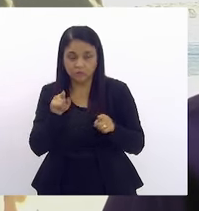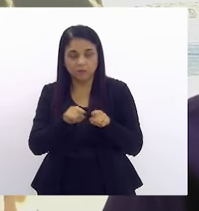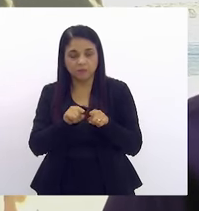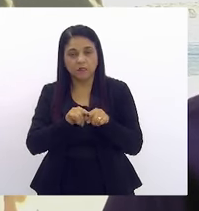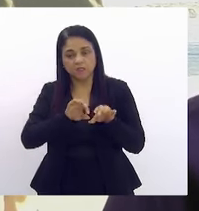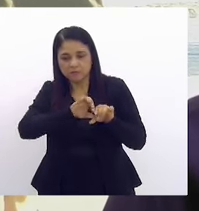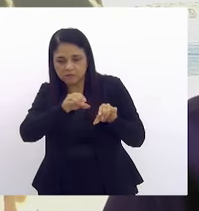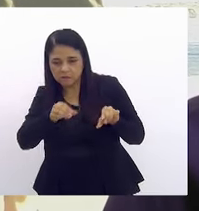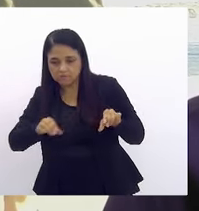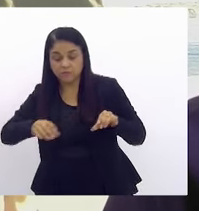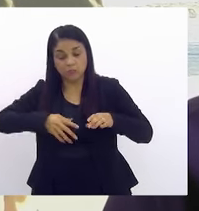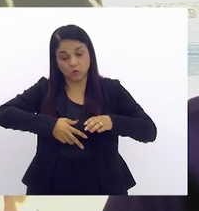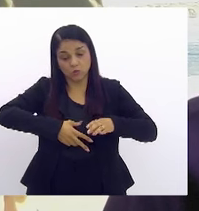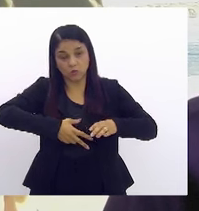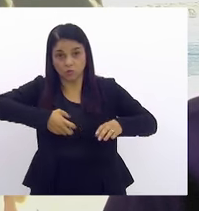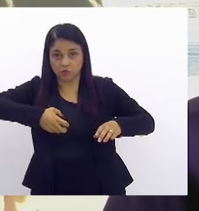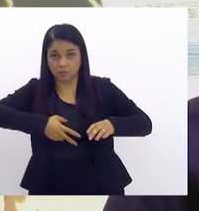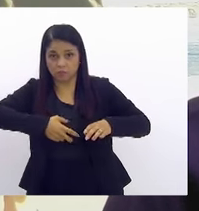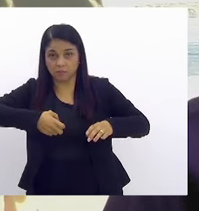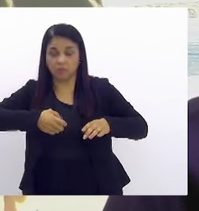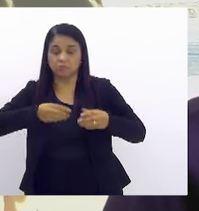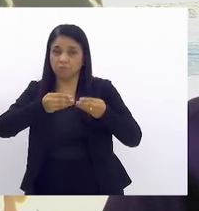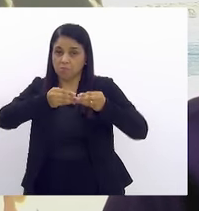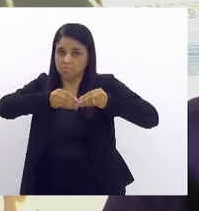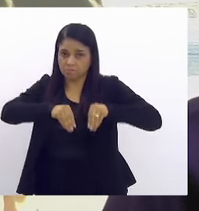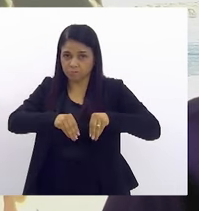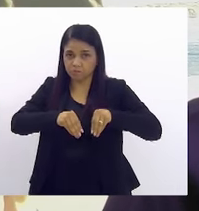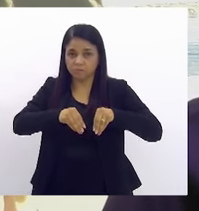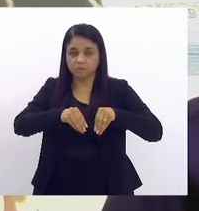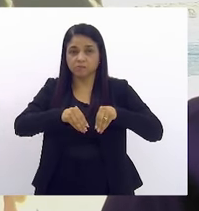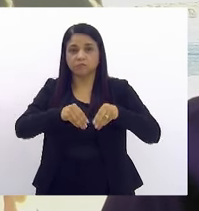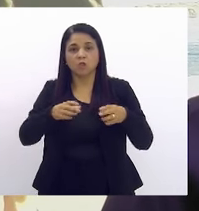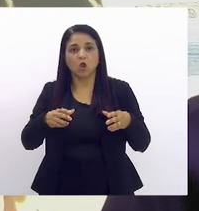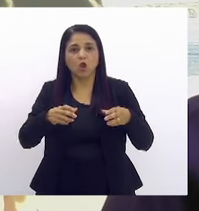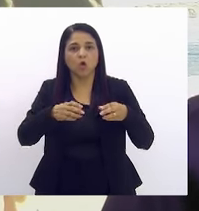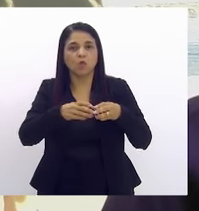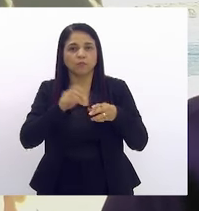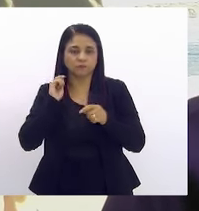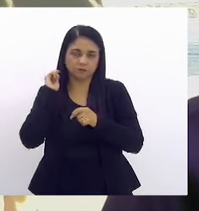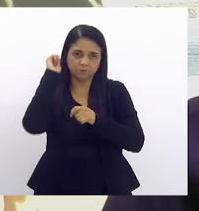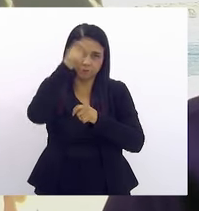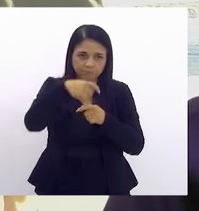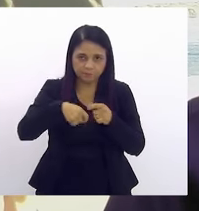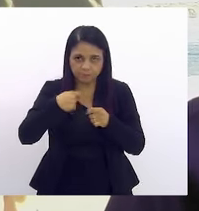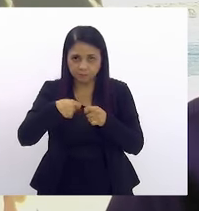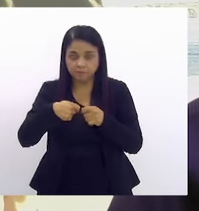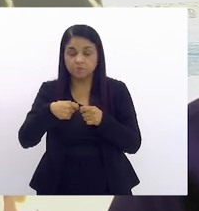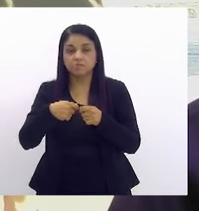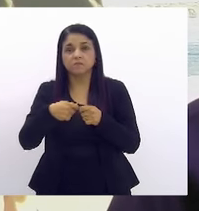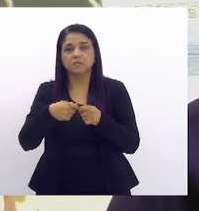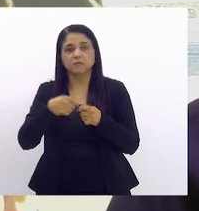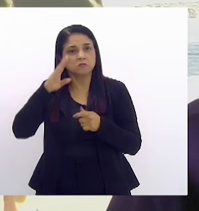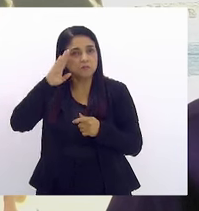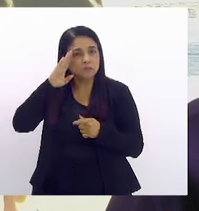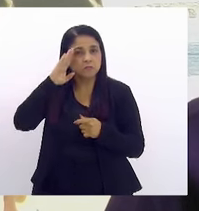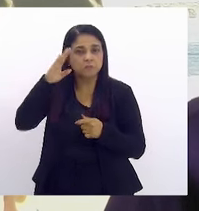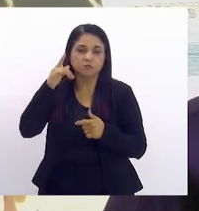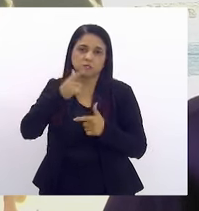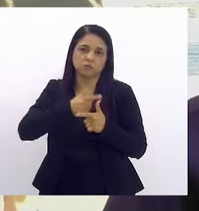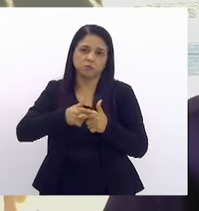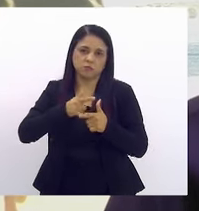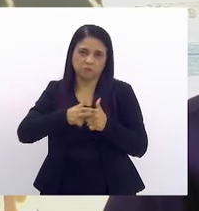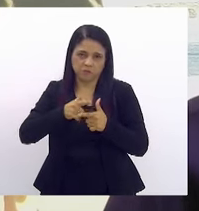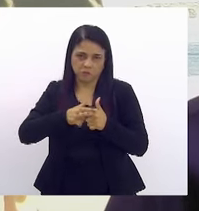o desassoreamento que vem afetando a comunidade pesqueira. Acho que essas são as grandes prioridades que a gente pode tirar aqui